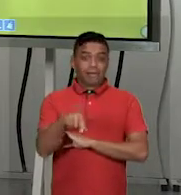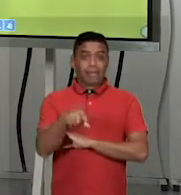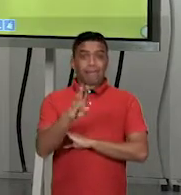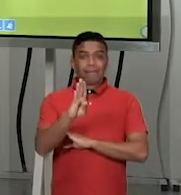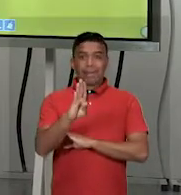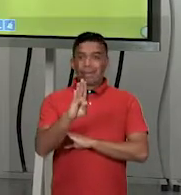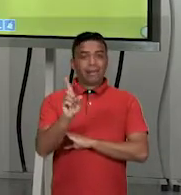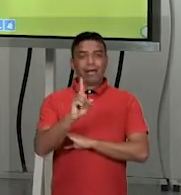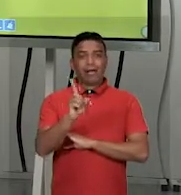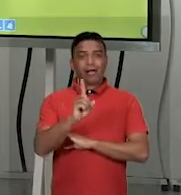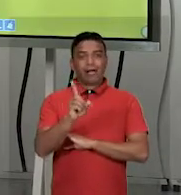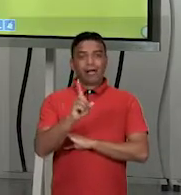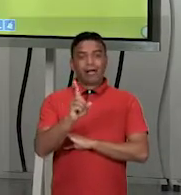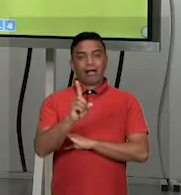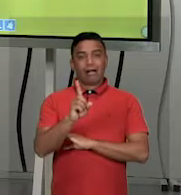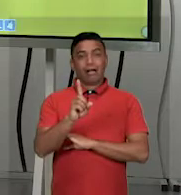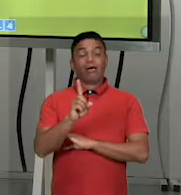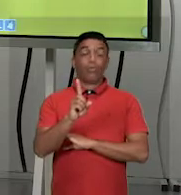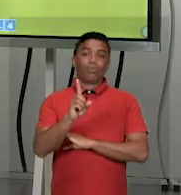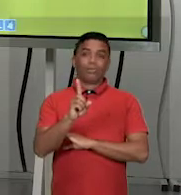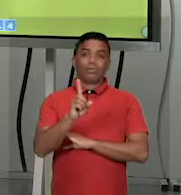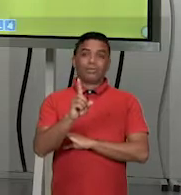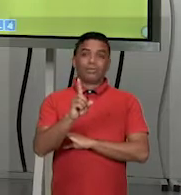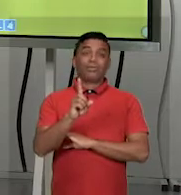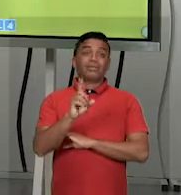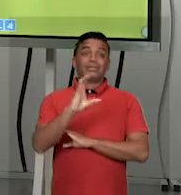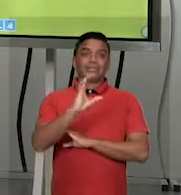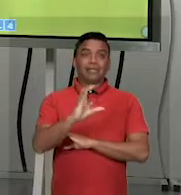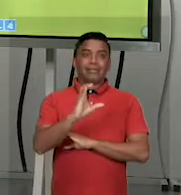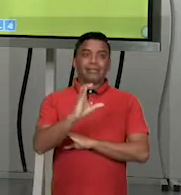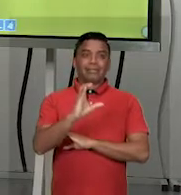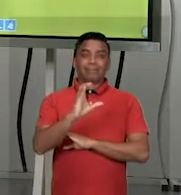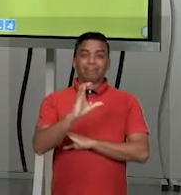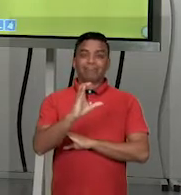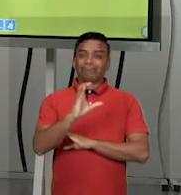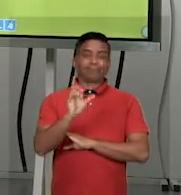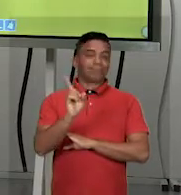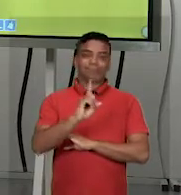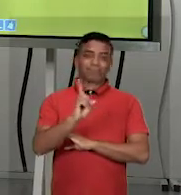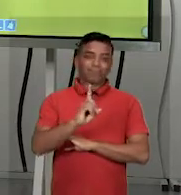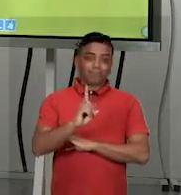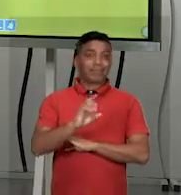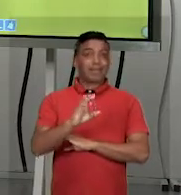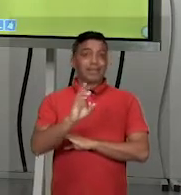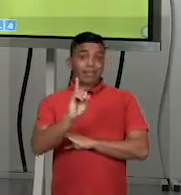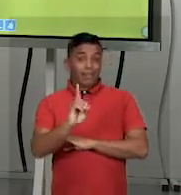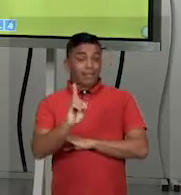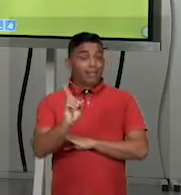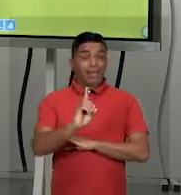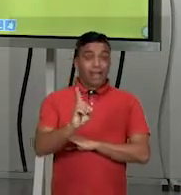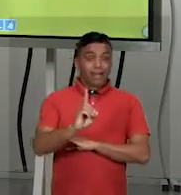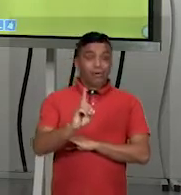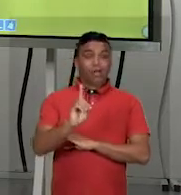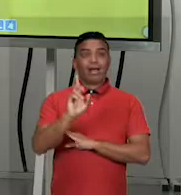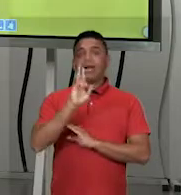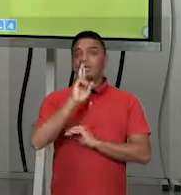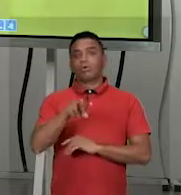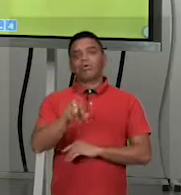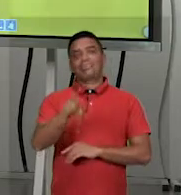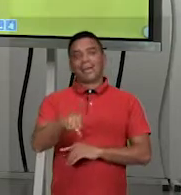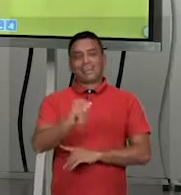B também não, porque cita que a B é. Na letra C também não. Na letra D também não. A nossa